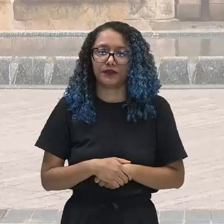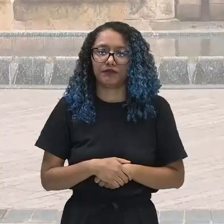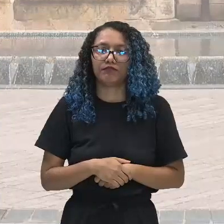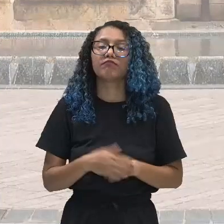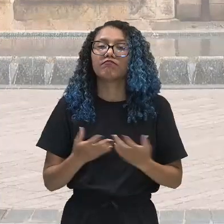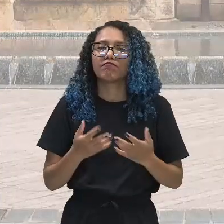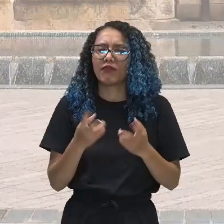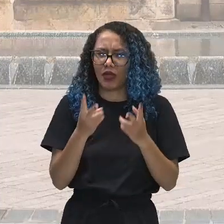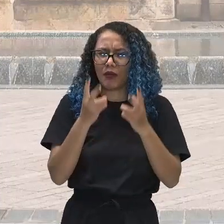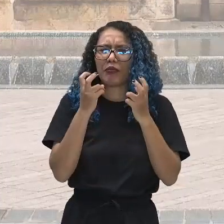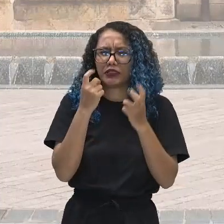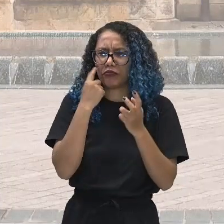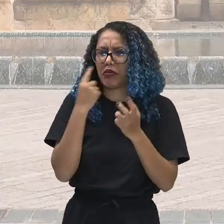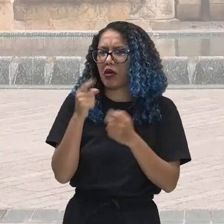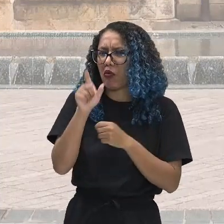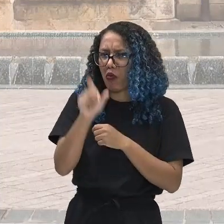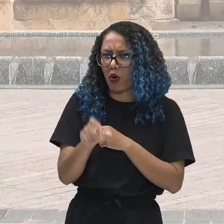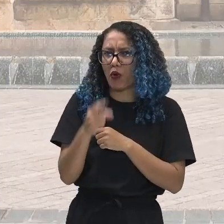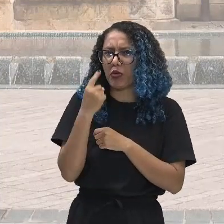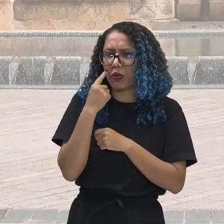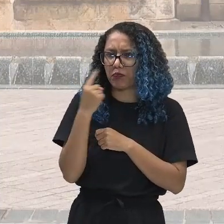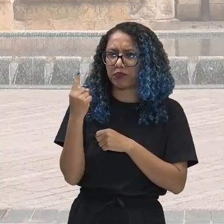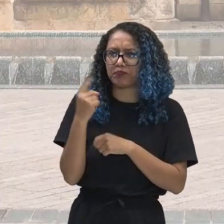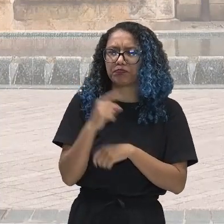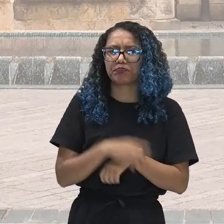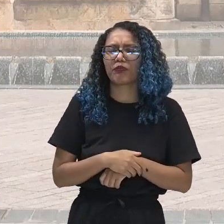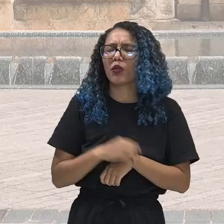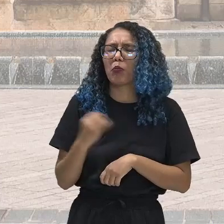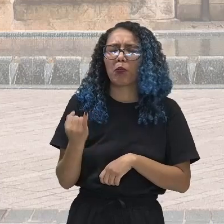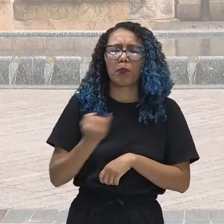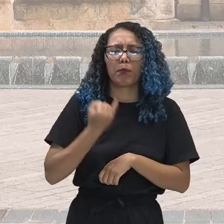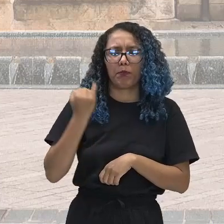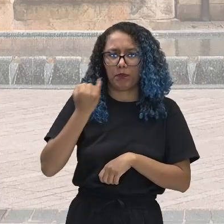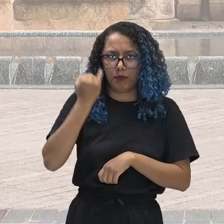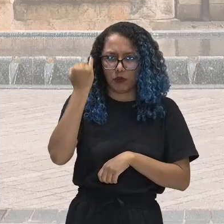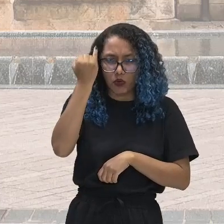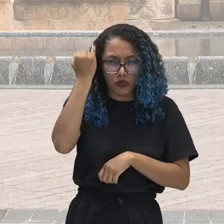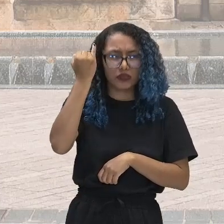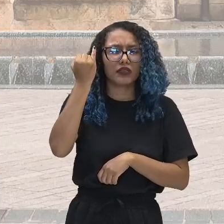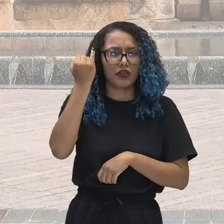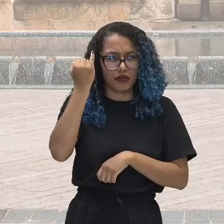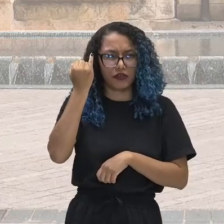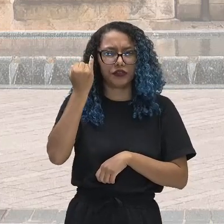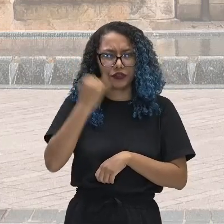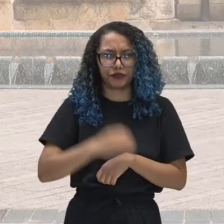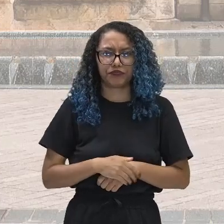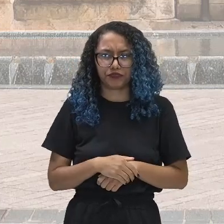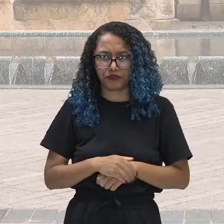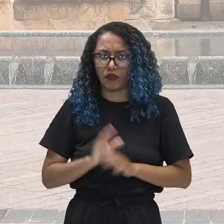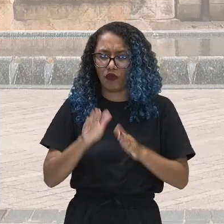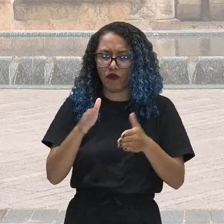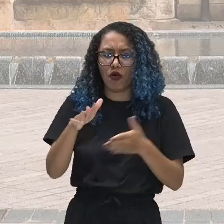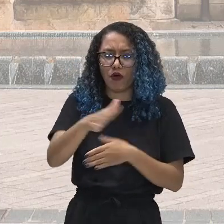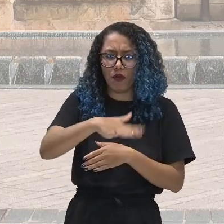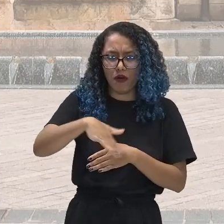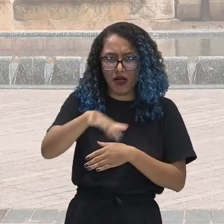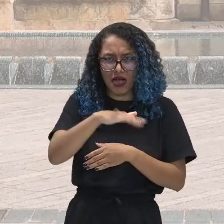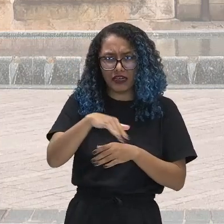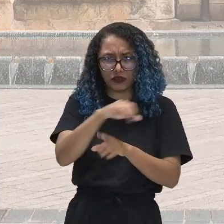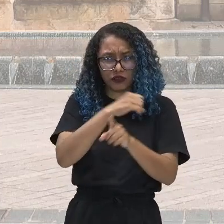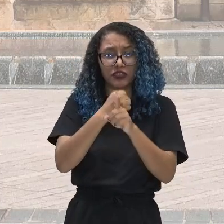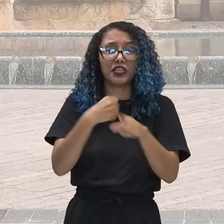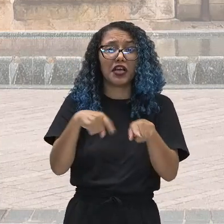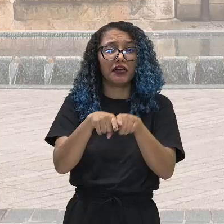Perceberam como Émile Durkheim foi importante para a sociologia, para a vida acadêmica